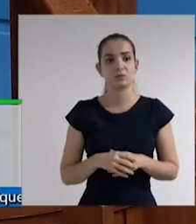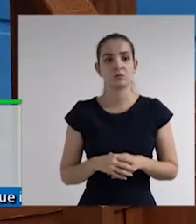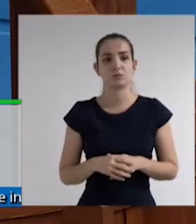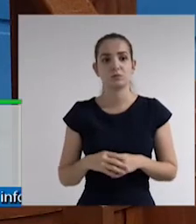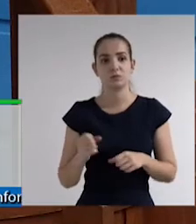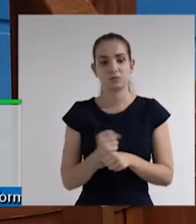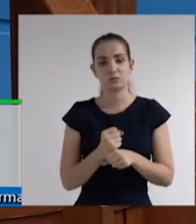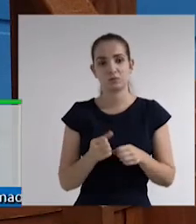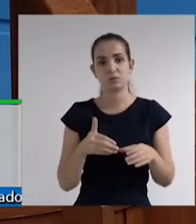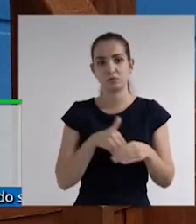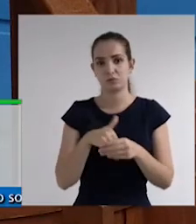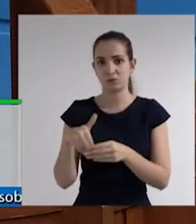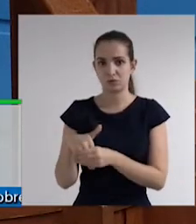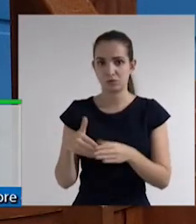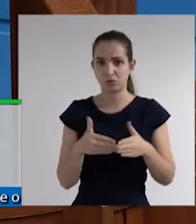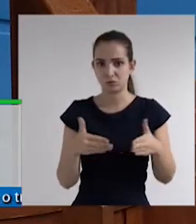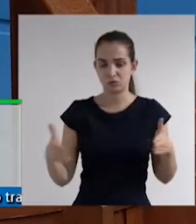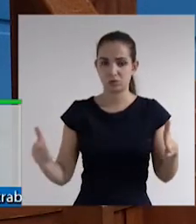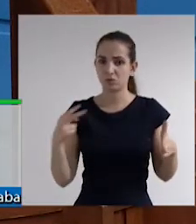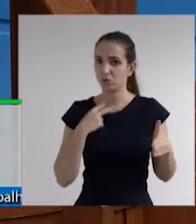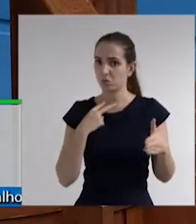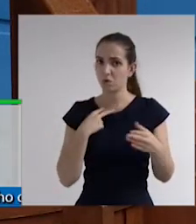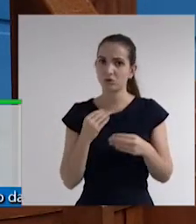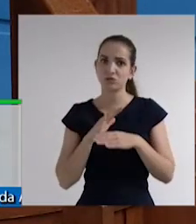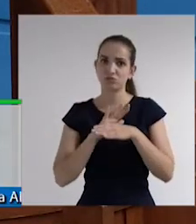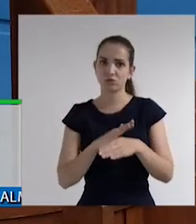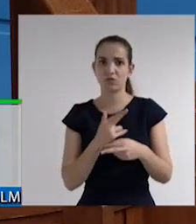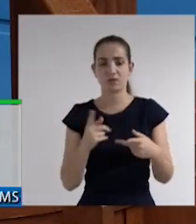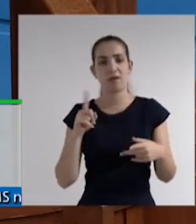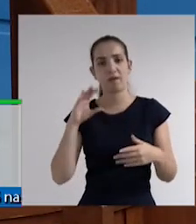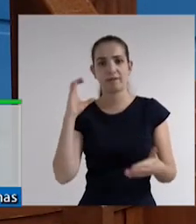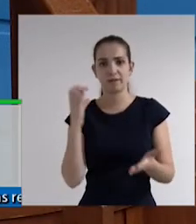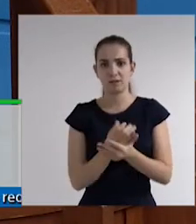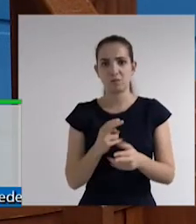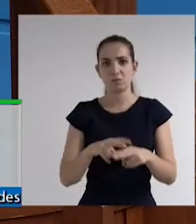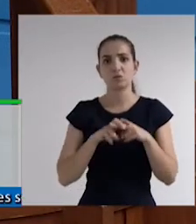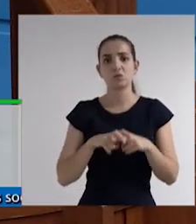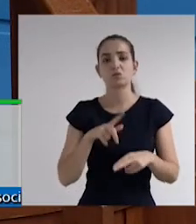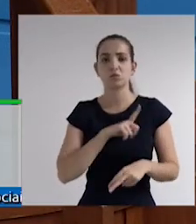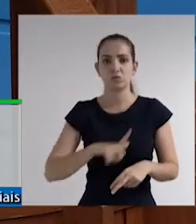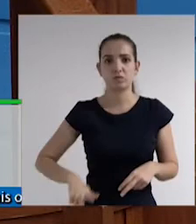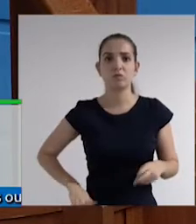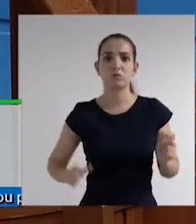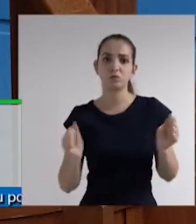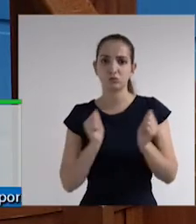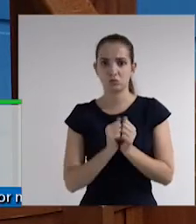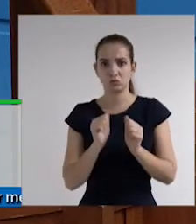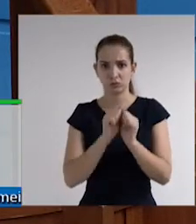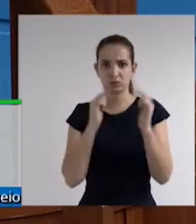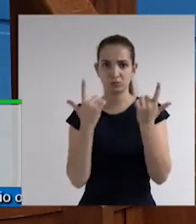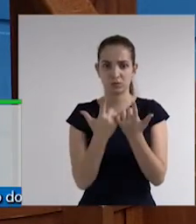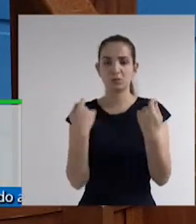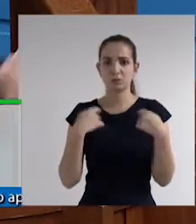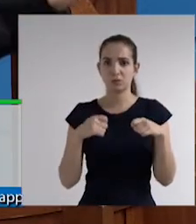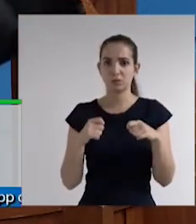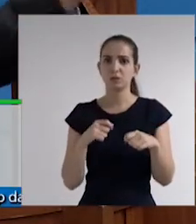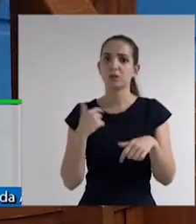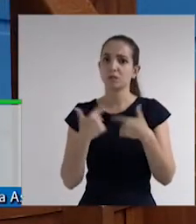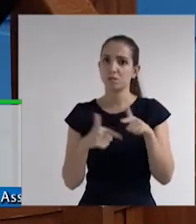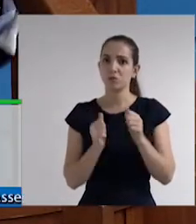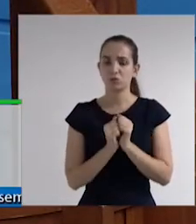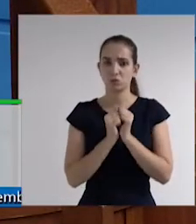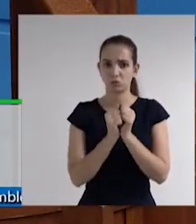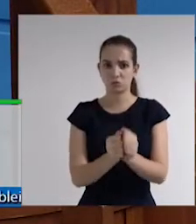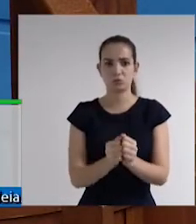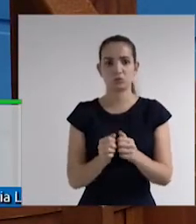ano eleitoral é crime. Nesse momento, o governo do Estado tem que se associar à Assembleia e nós estamos aqui presentes. Os